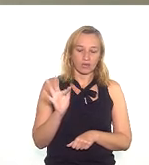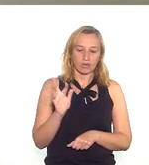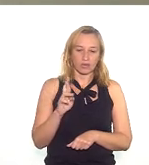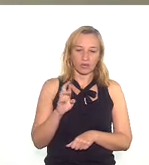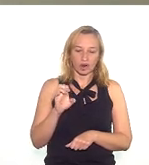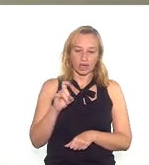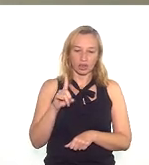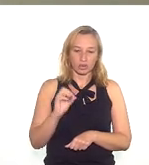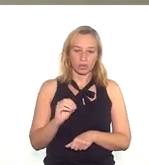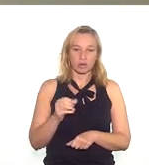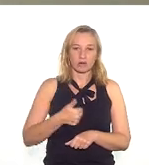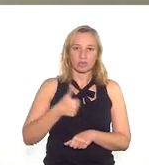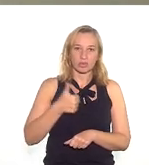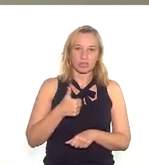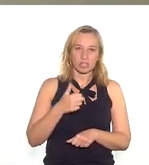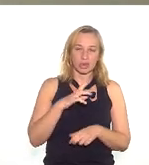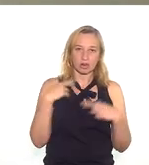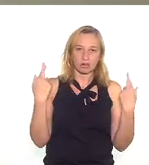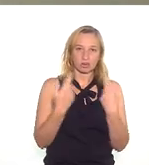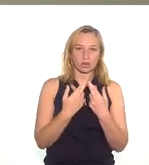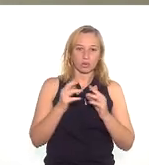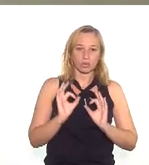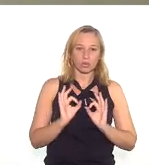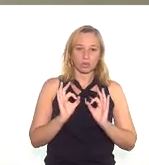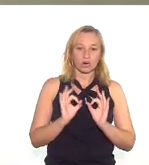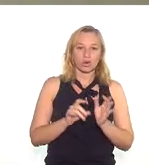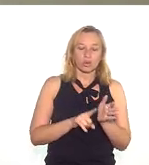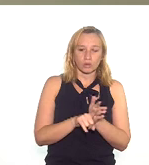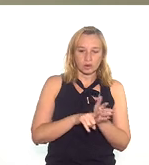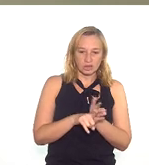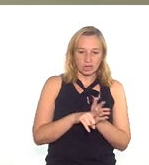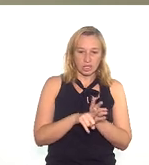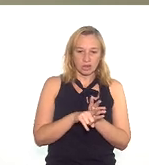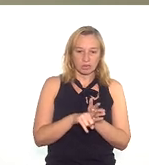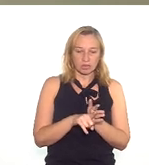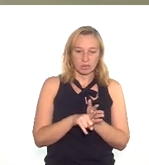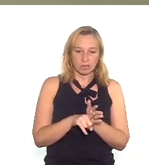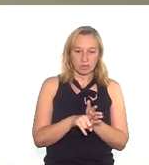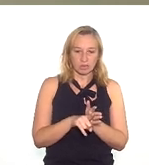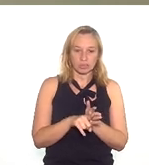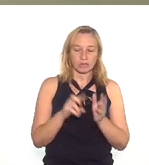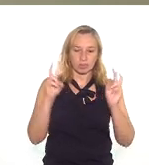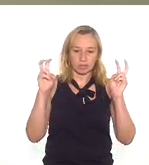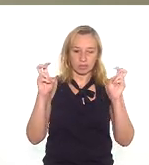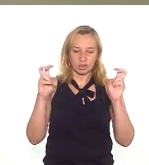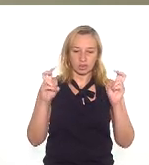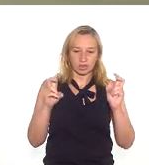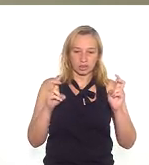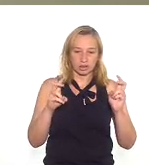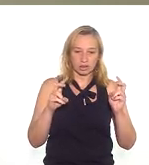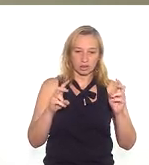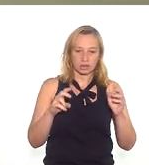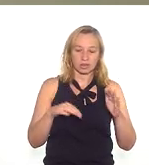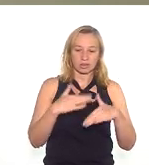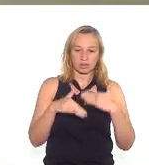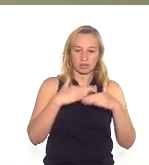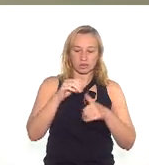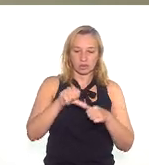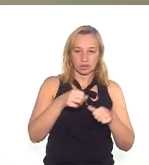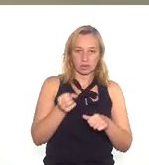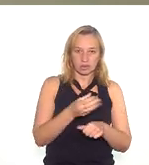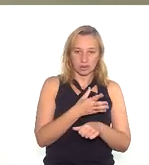primeira reunião, o tema pesquisa, desenvolvimento e inovação tem sido aqui